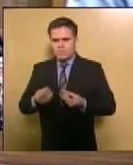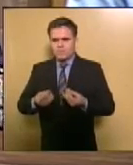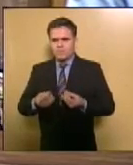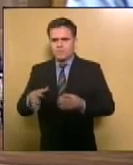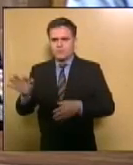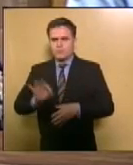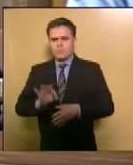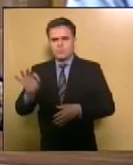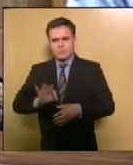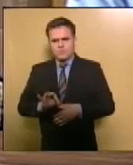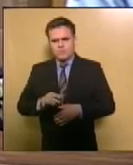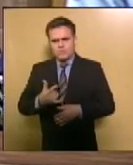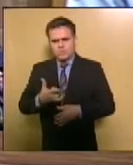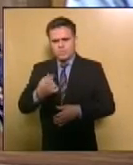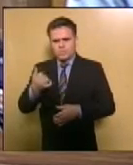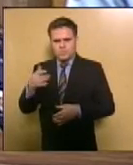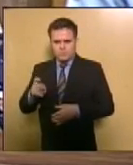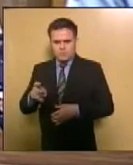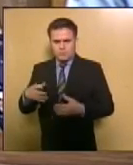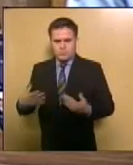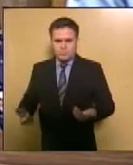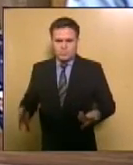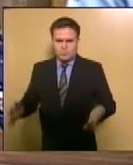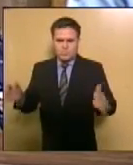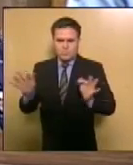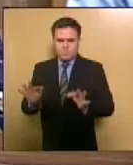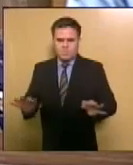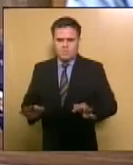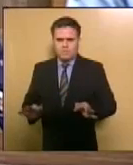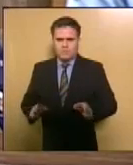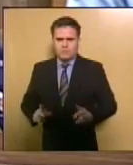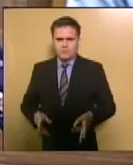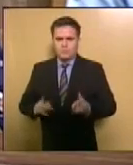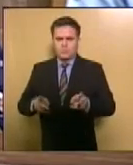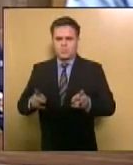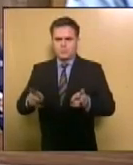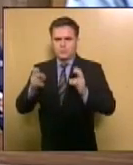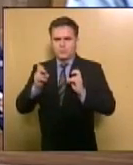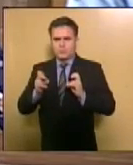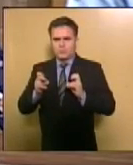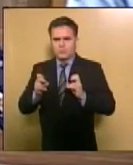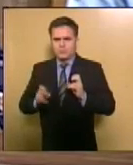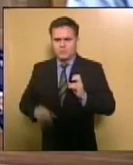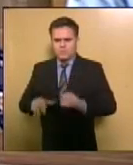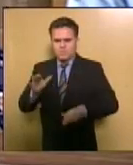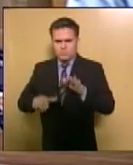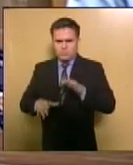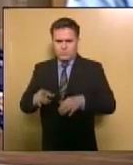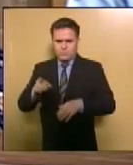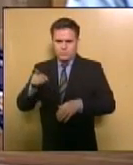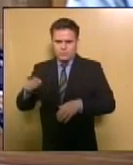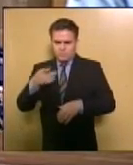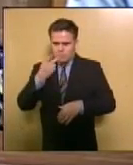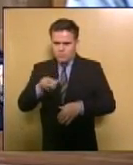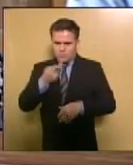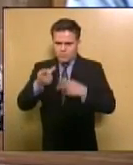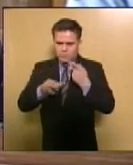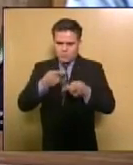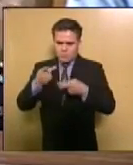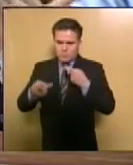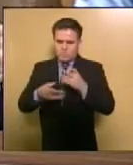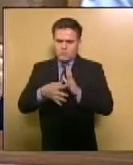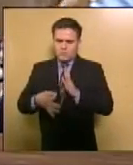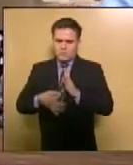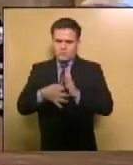2015 e feliz ao mesmo tempo por perceber que muitas das soluções das sugestões